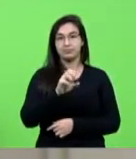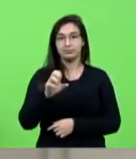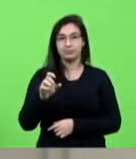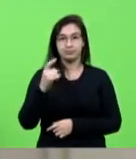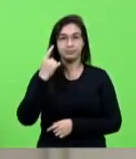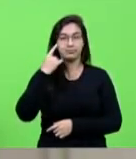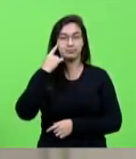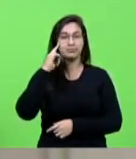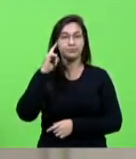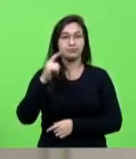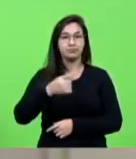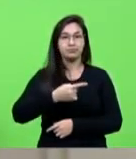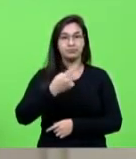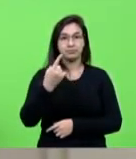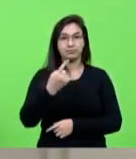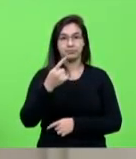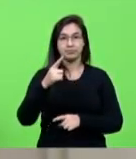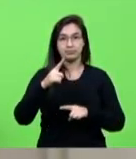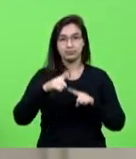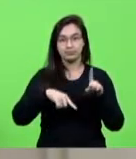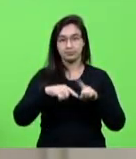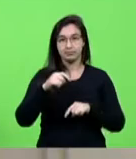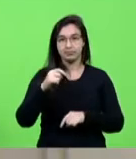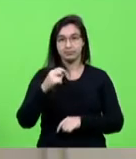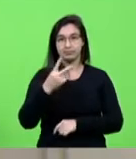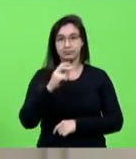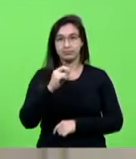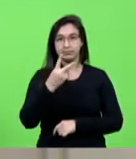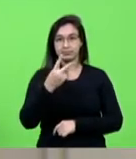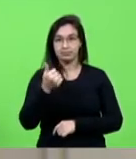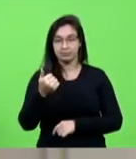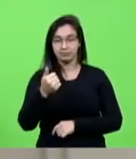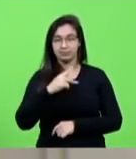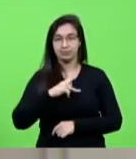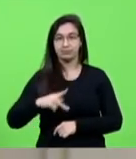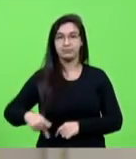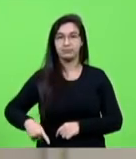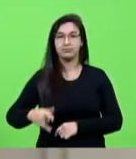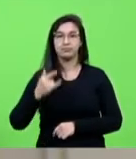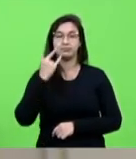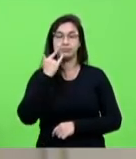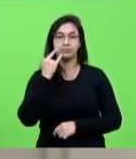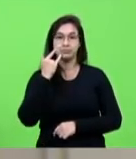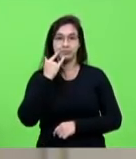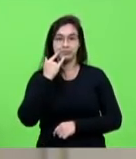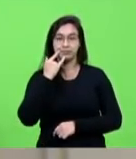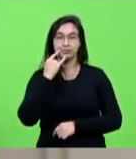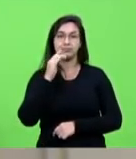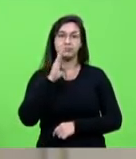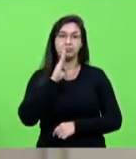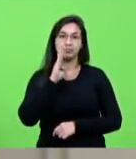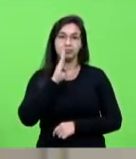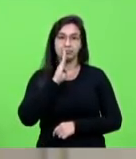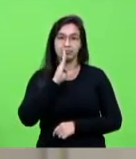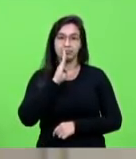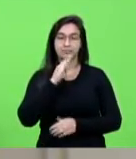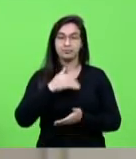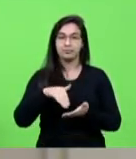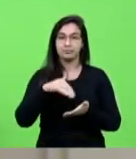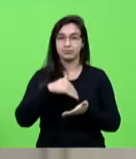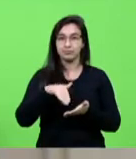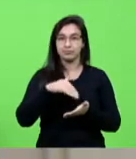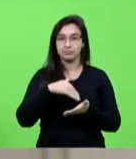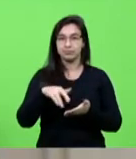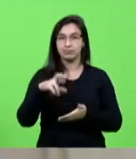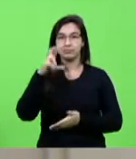realizada em 1º de junho de 2021. Presidência, deputado Mauro de Nadal e Nilson Berlanda. Secretarias, deputado